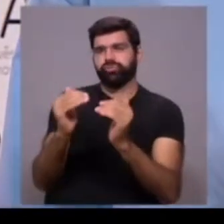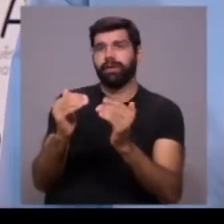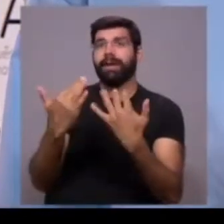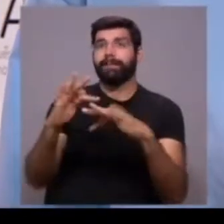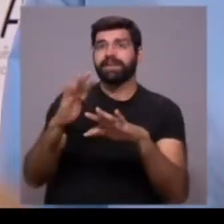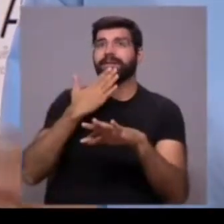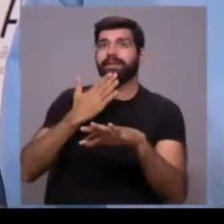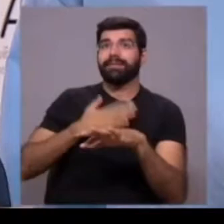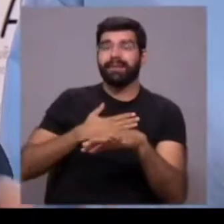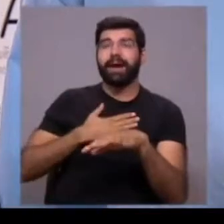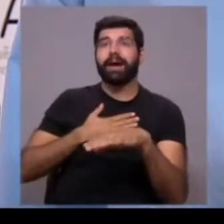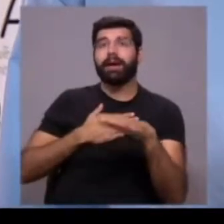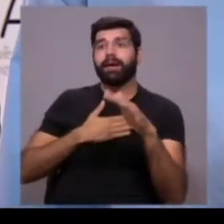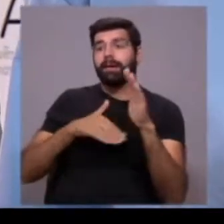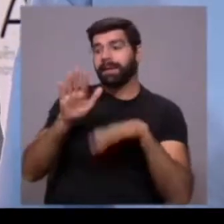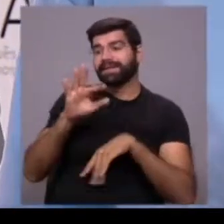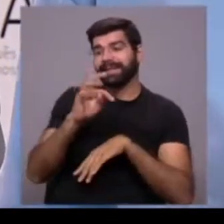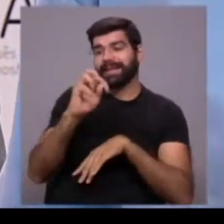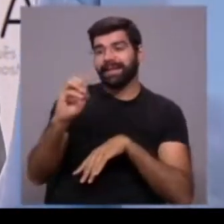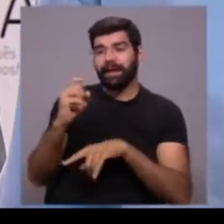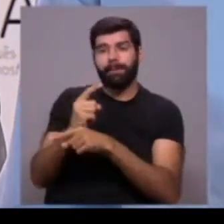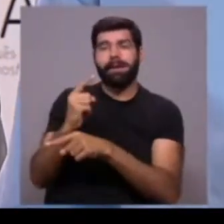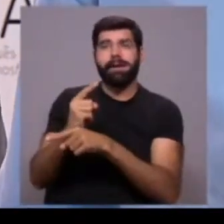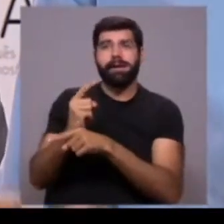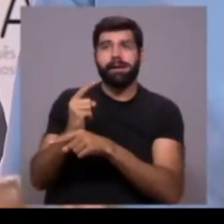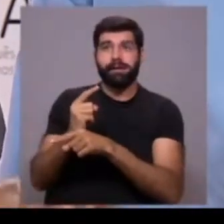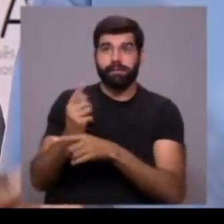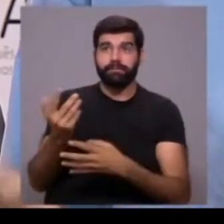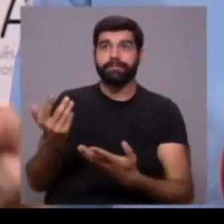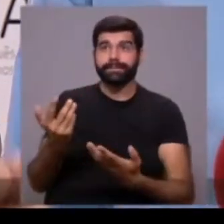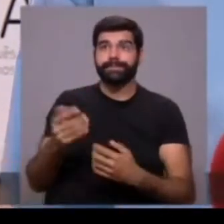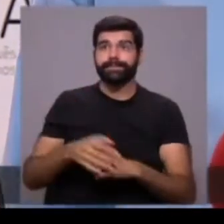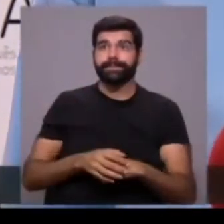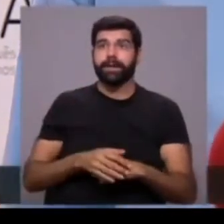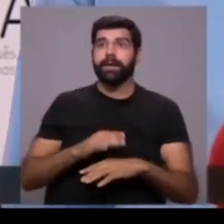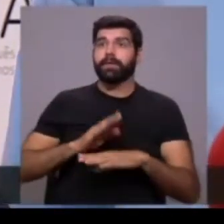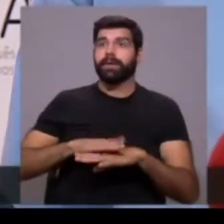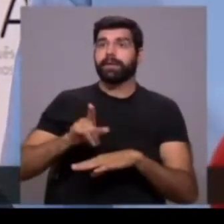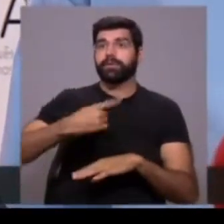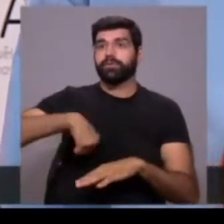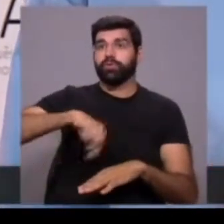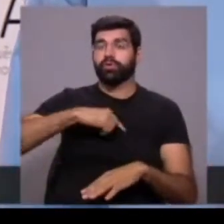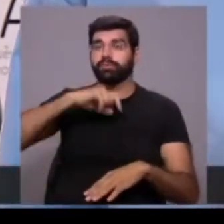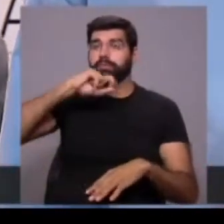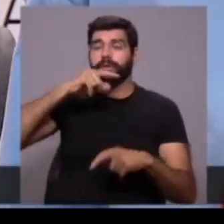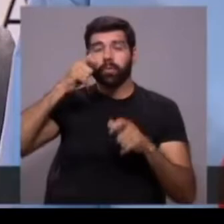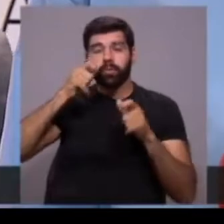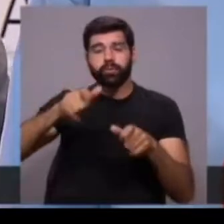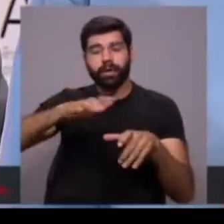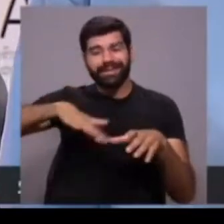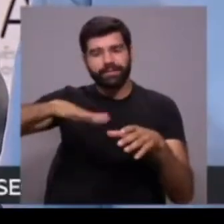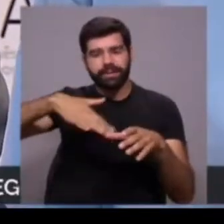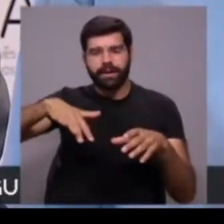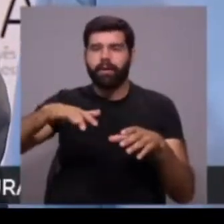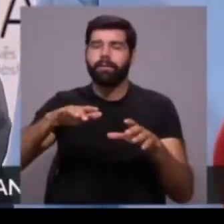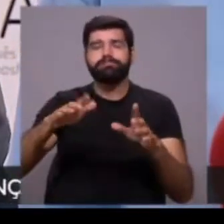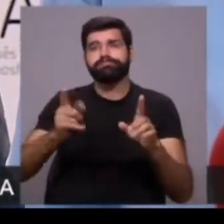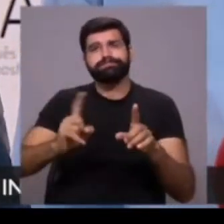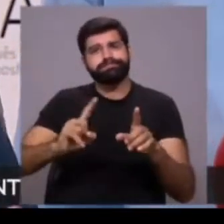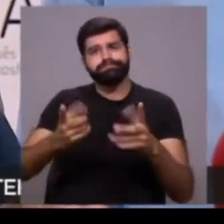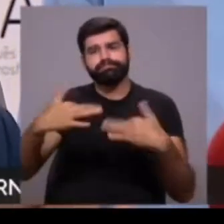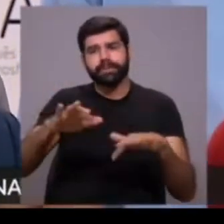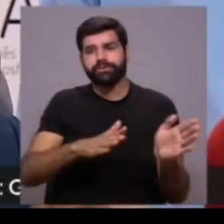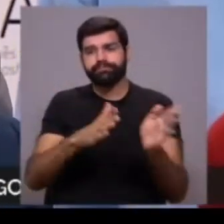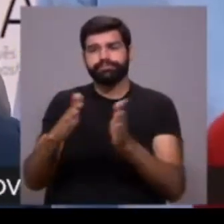com temperaturas acima dos 30 graus e portanto podemos deixar de estar no estado contingência mas não podemos passar